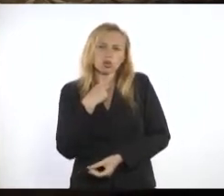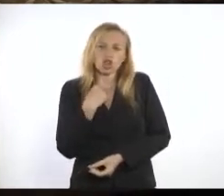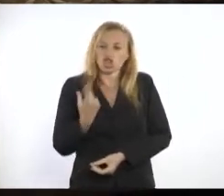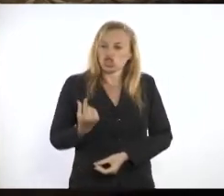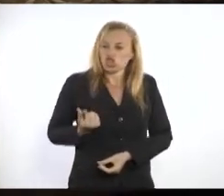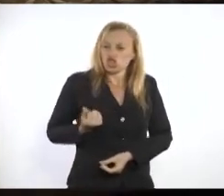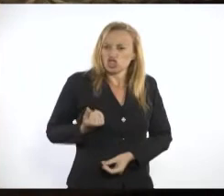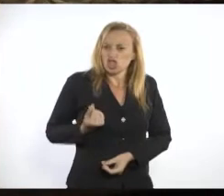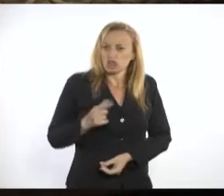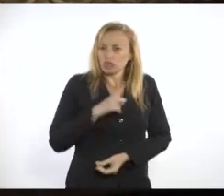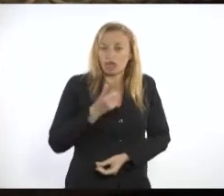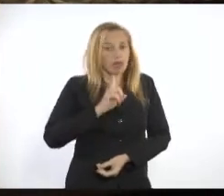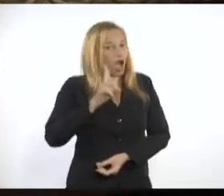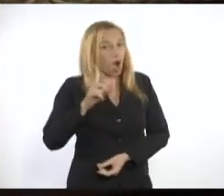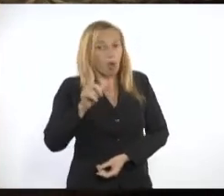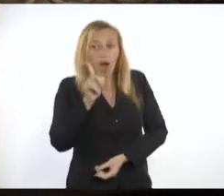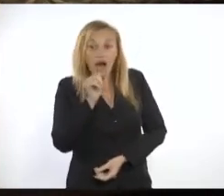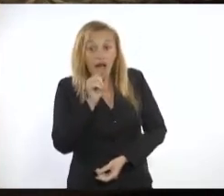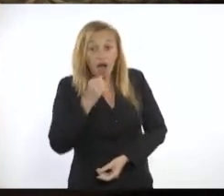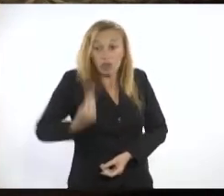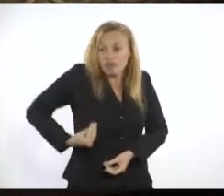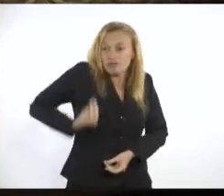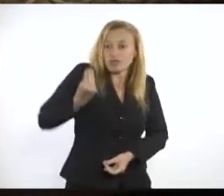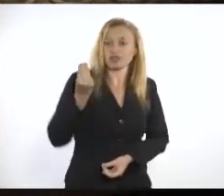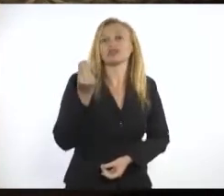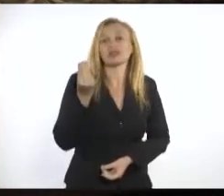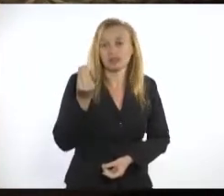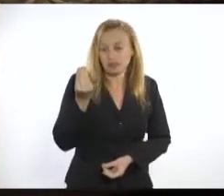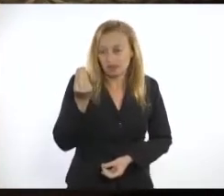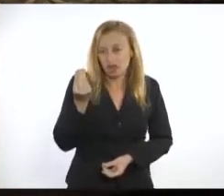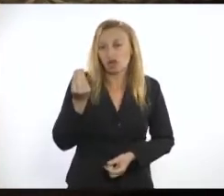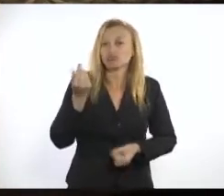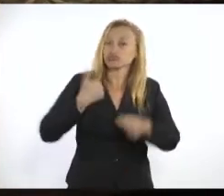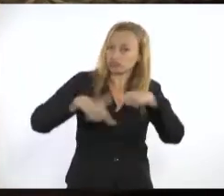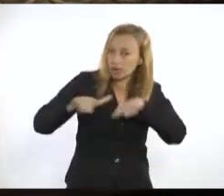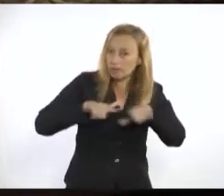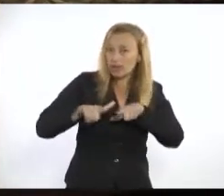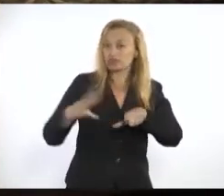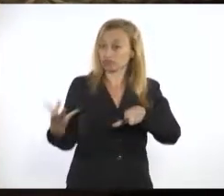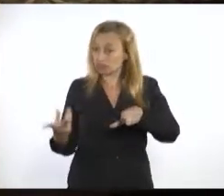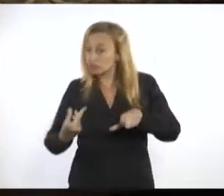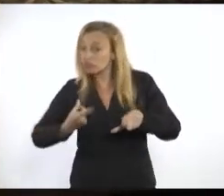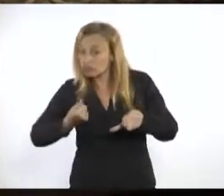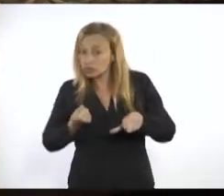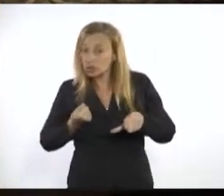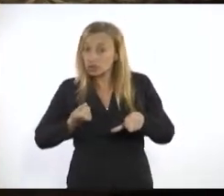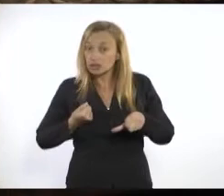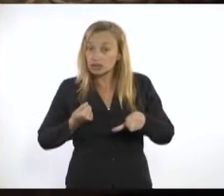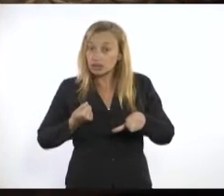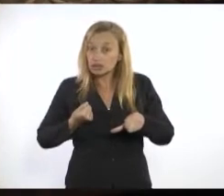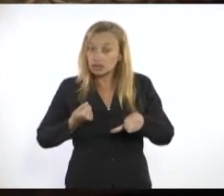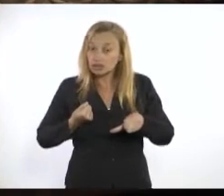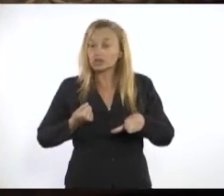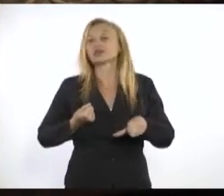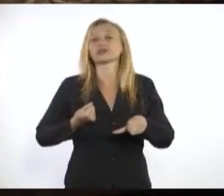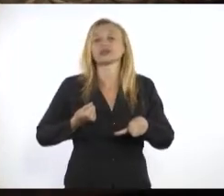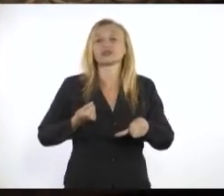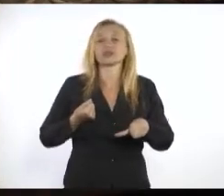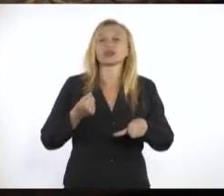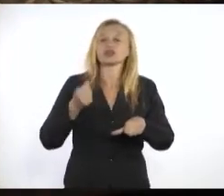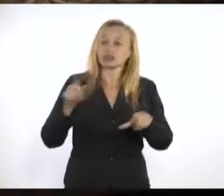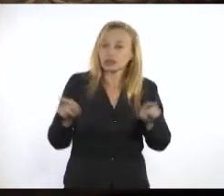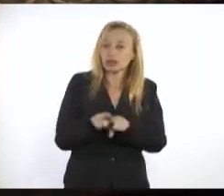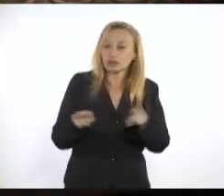lucro. A água é um bem, é um serviço essencial e é componente da